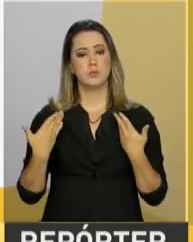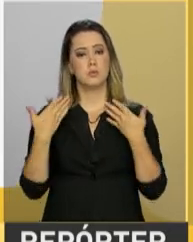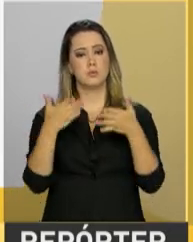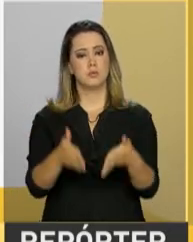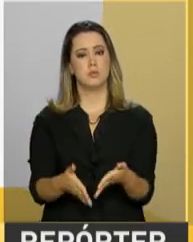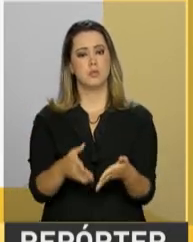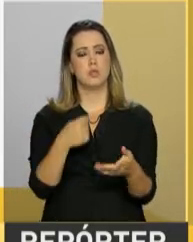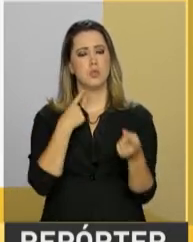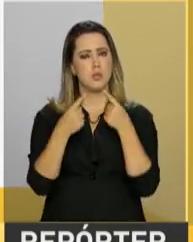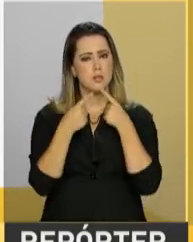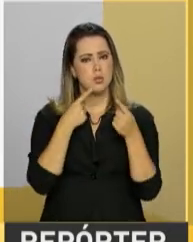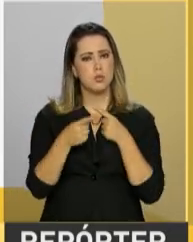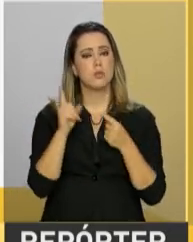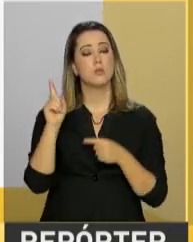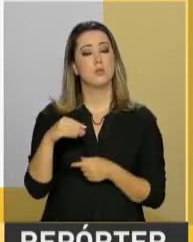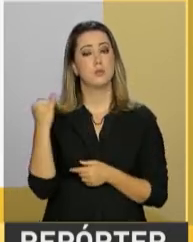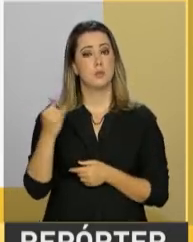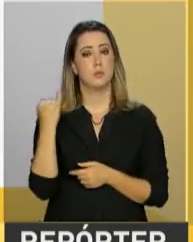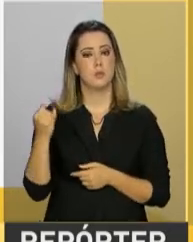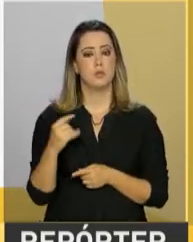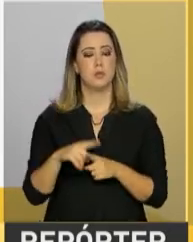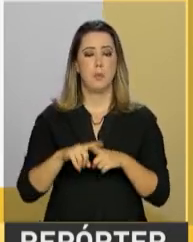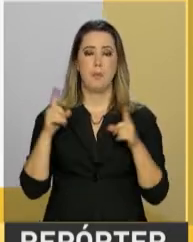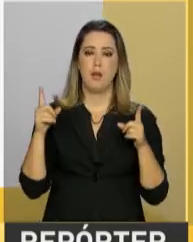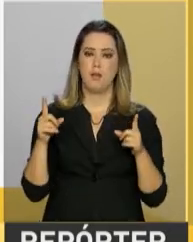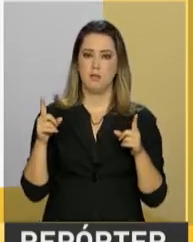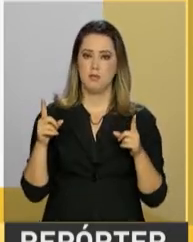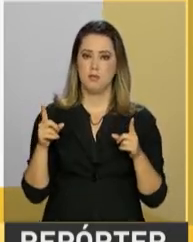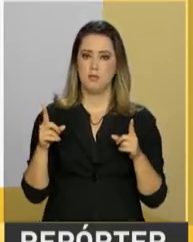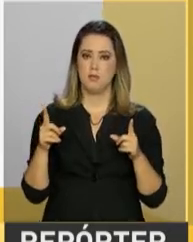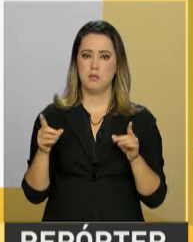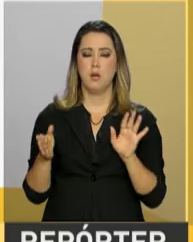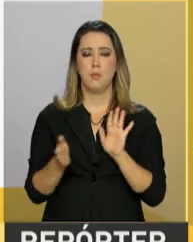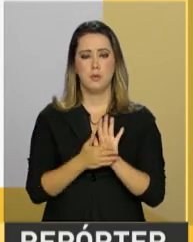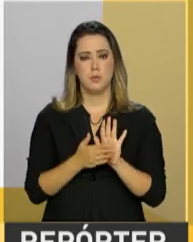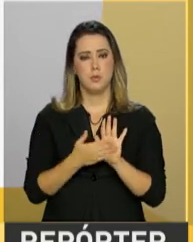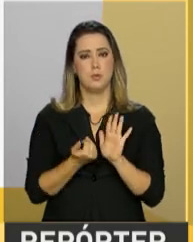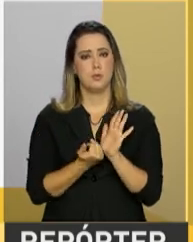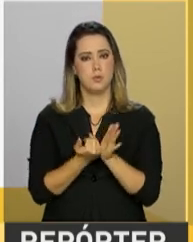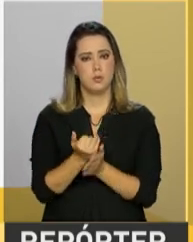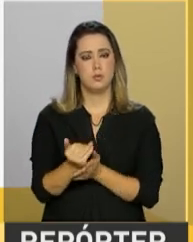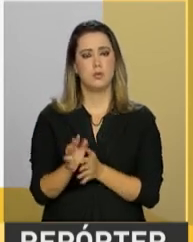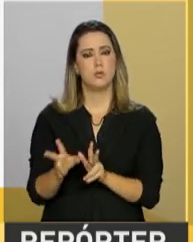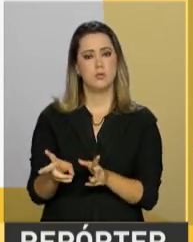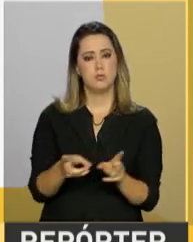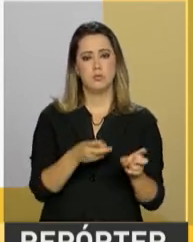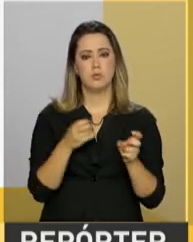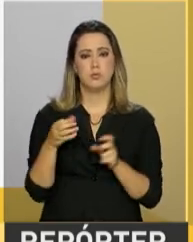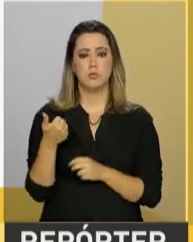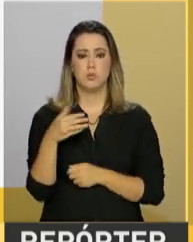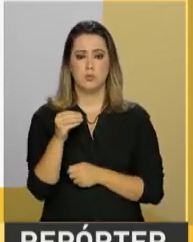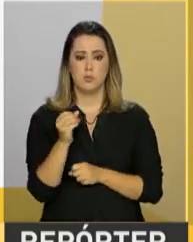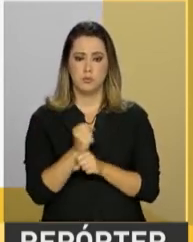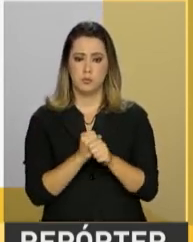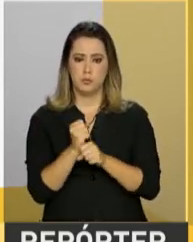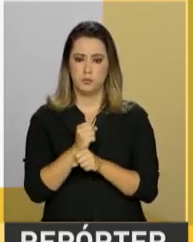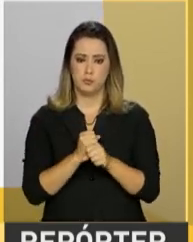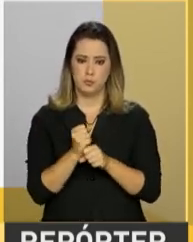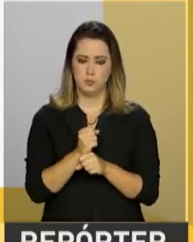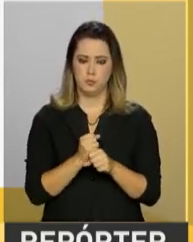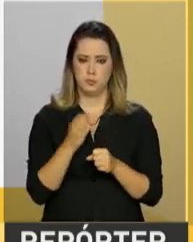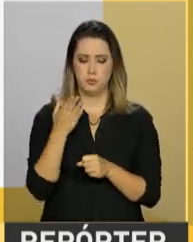nessa discussão isso é muito importante por outro lado a proposta original estimava em 10 anos uma